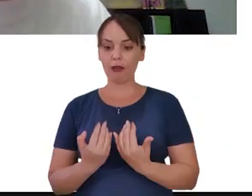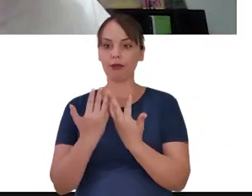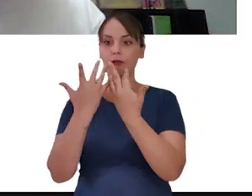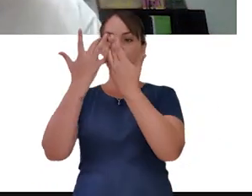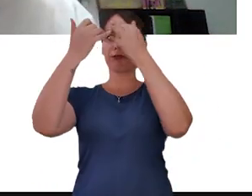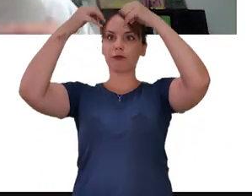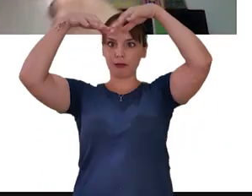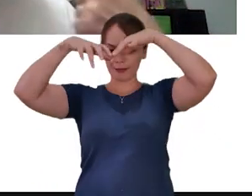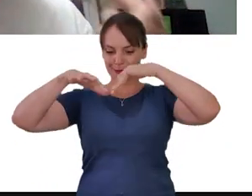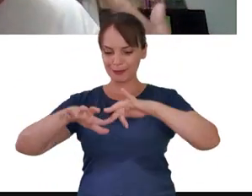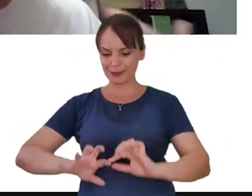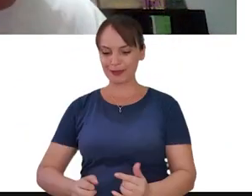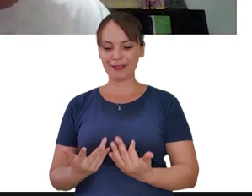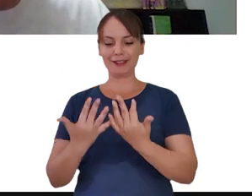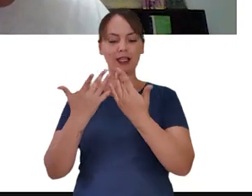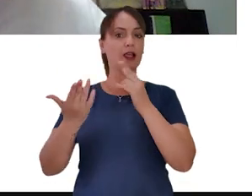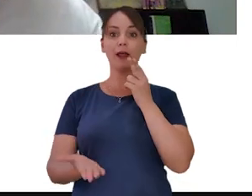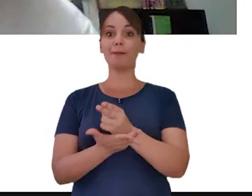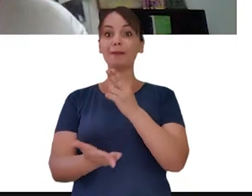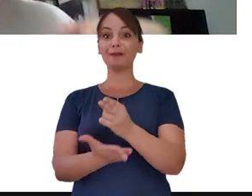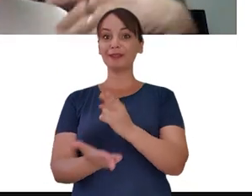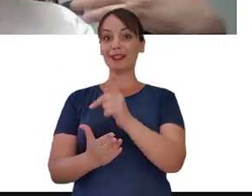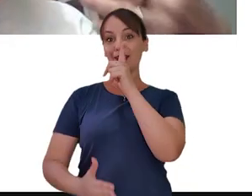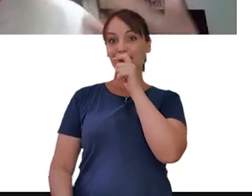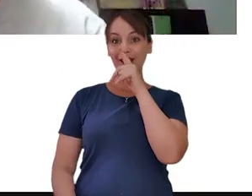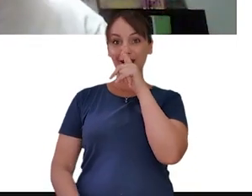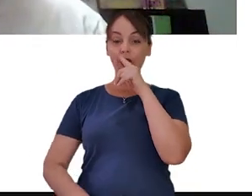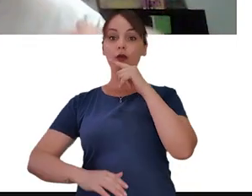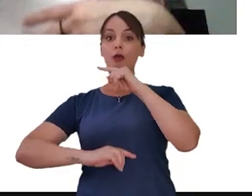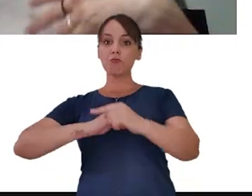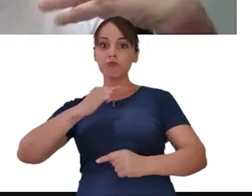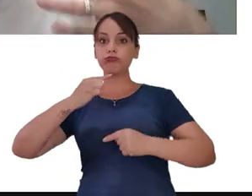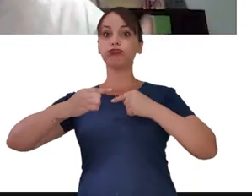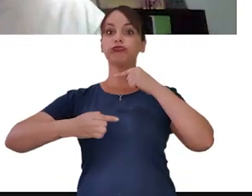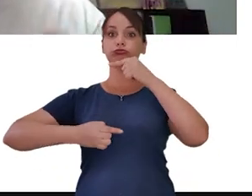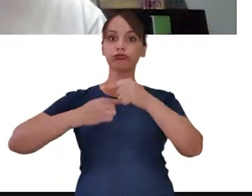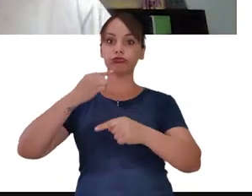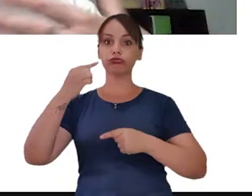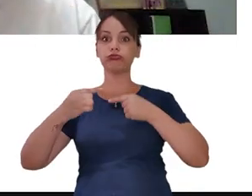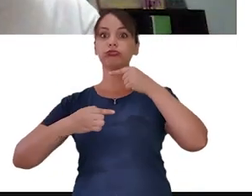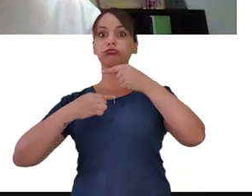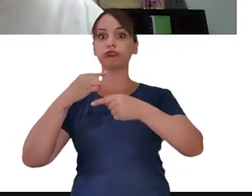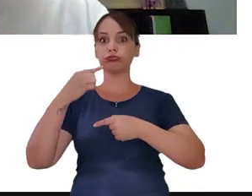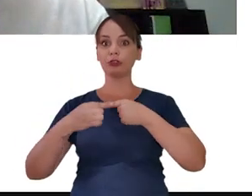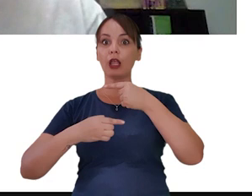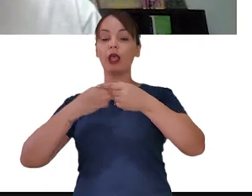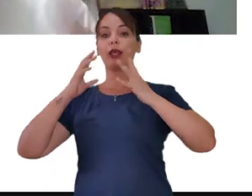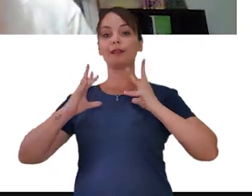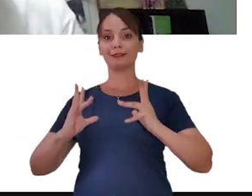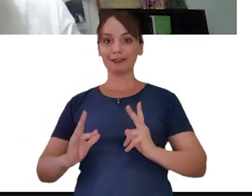no solo. Então, é a mesma água que vai se reciclando e se formando e se limpando,